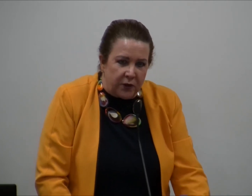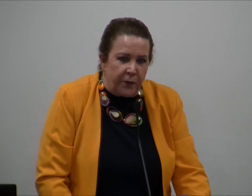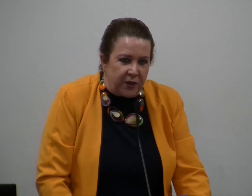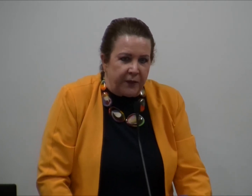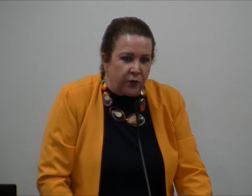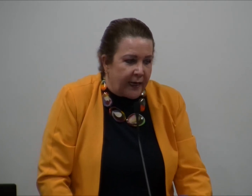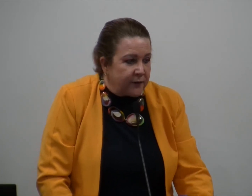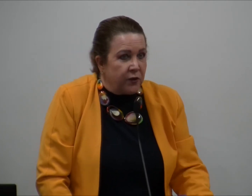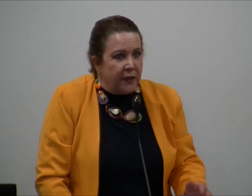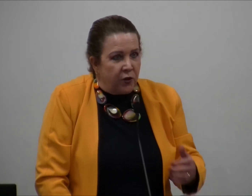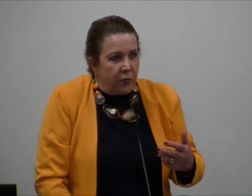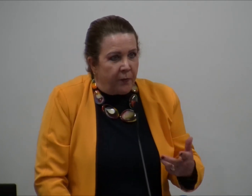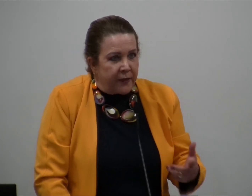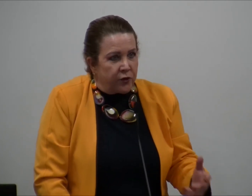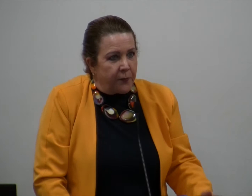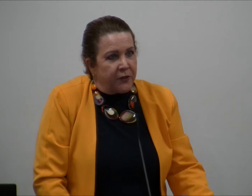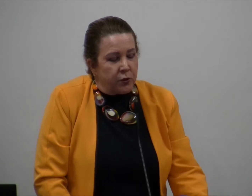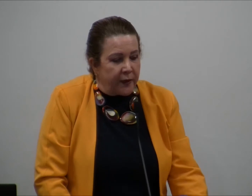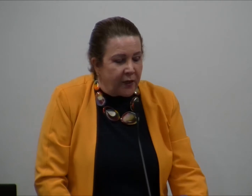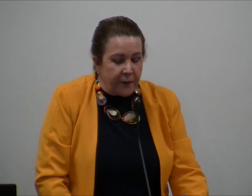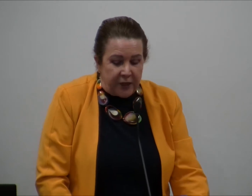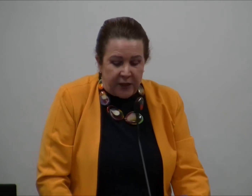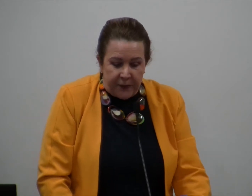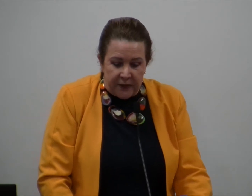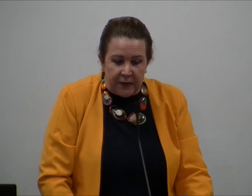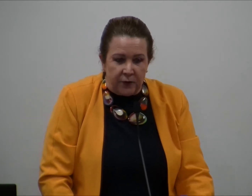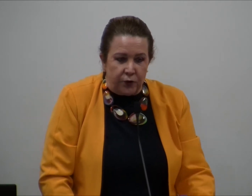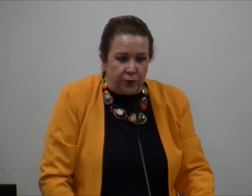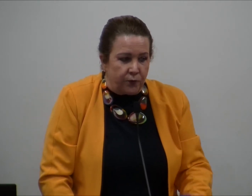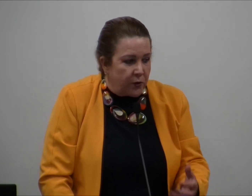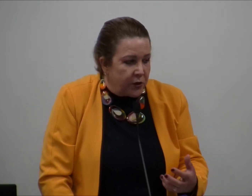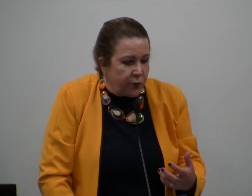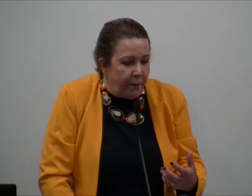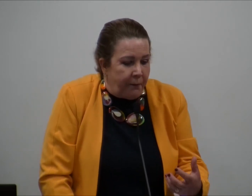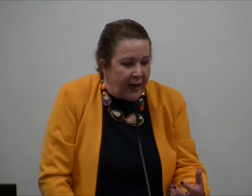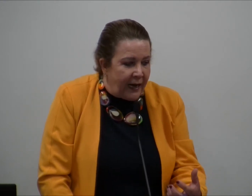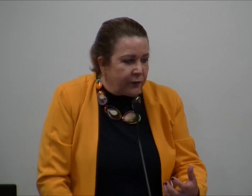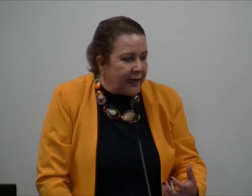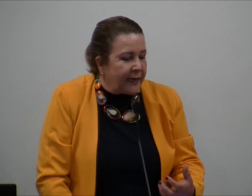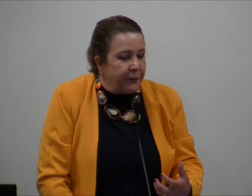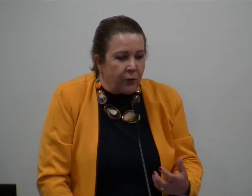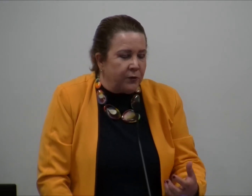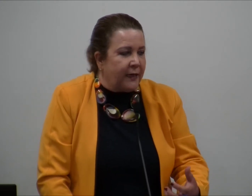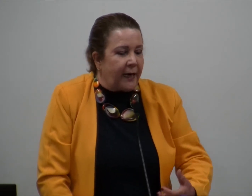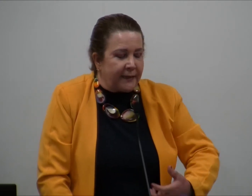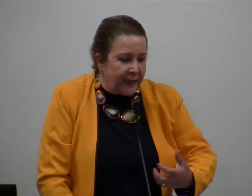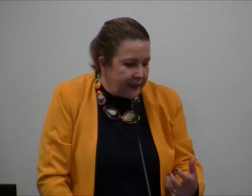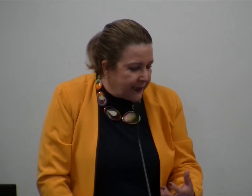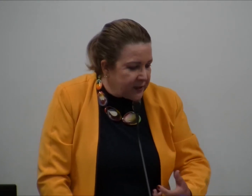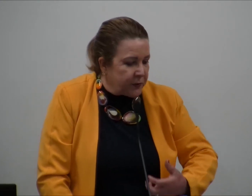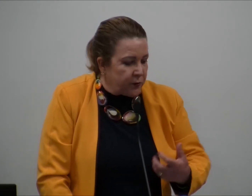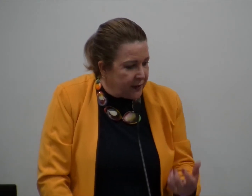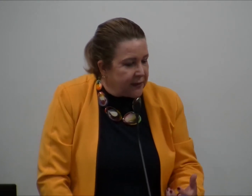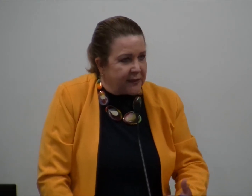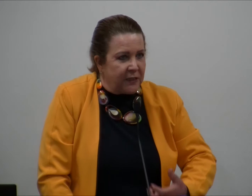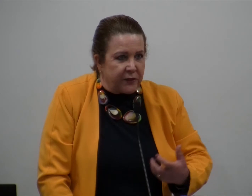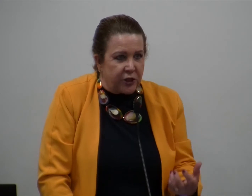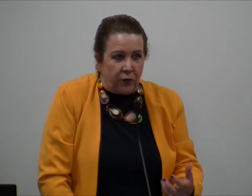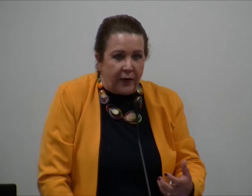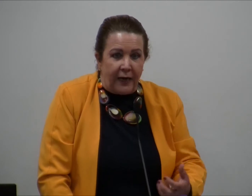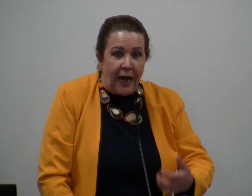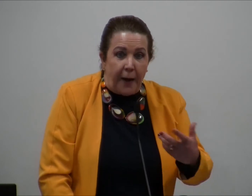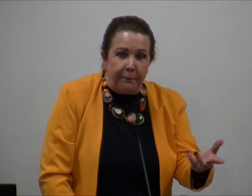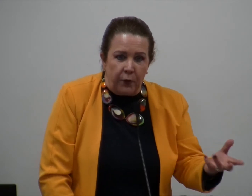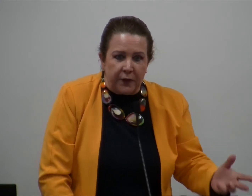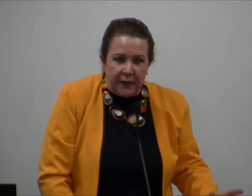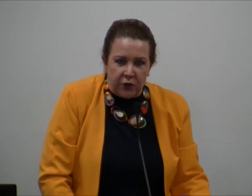estão totalmente abandonados no momento onde a pessoa realmente está precisando de um amparo, e ela, pelo contrário, ela tem ali aquelas pessoas agressivas que